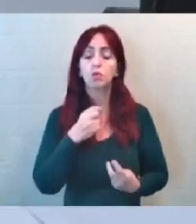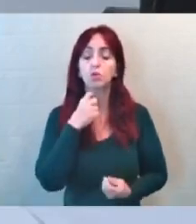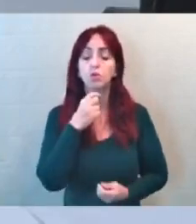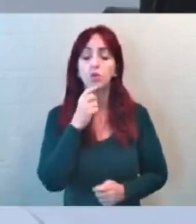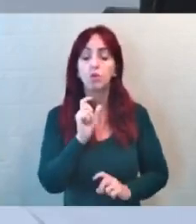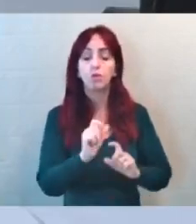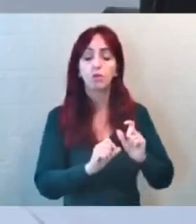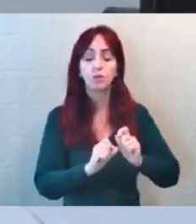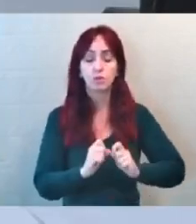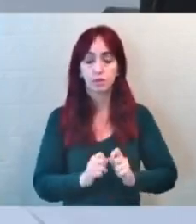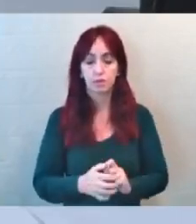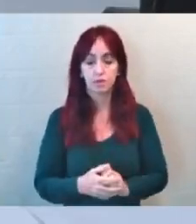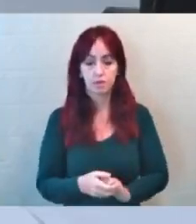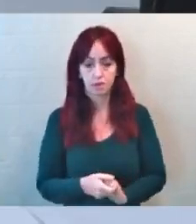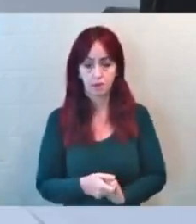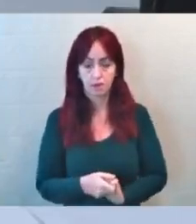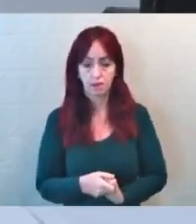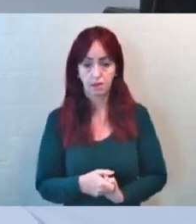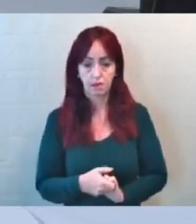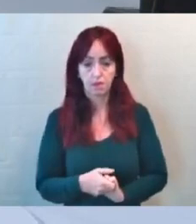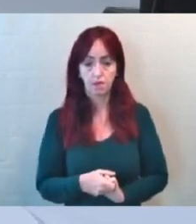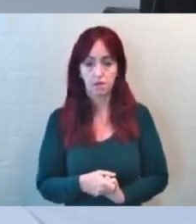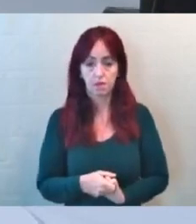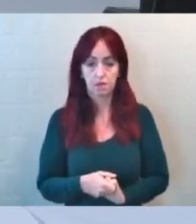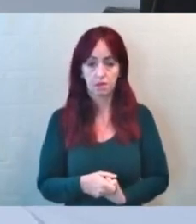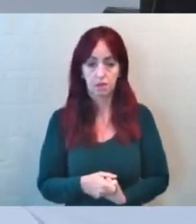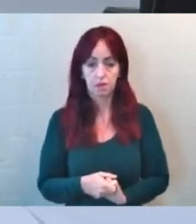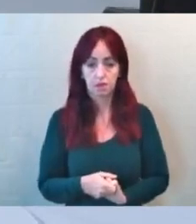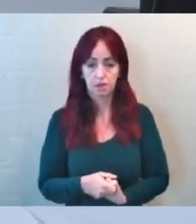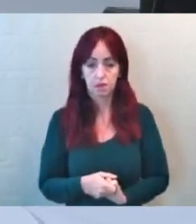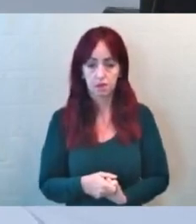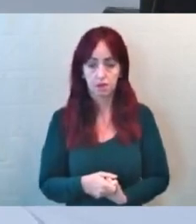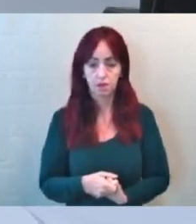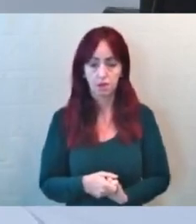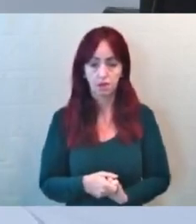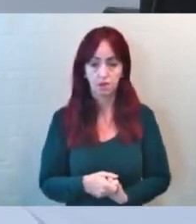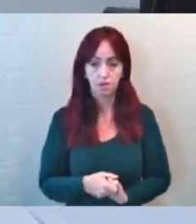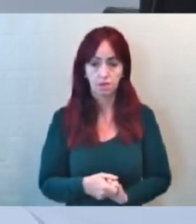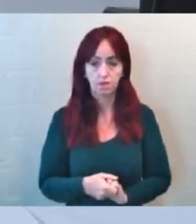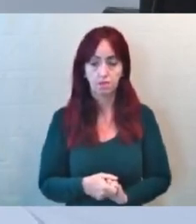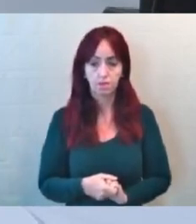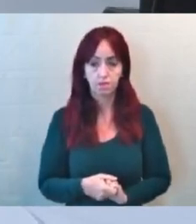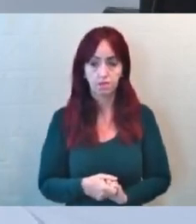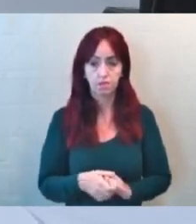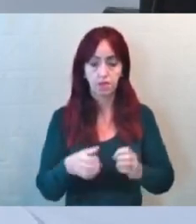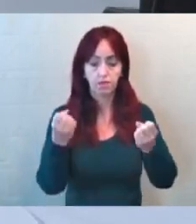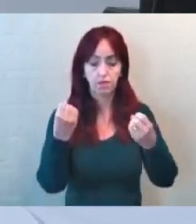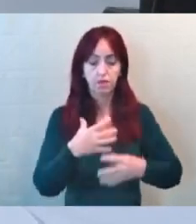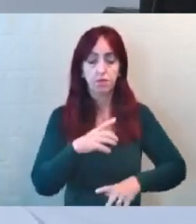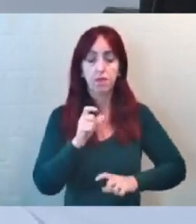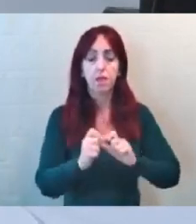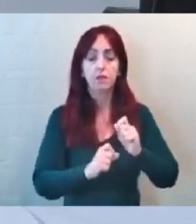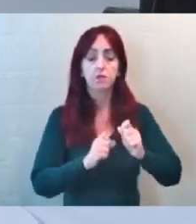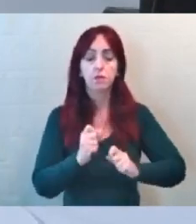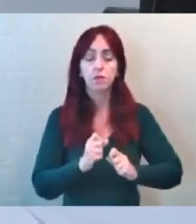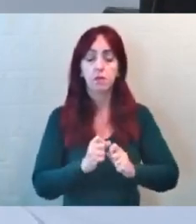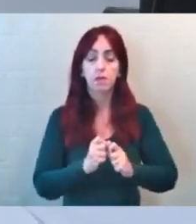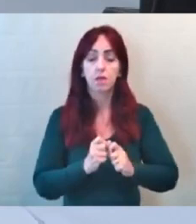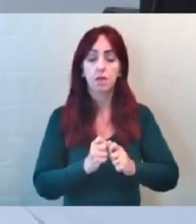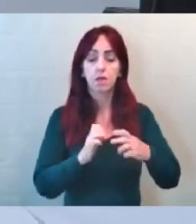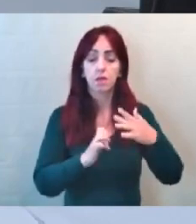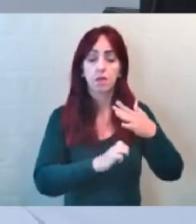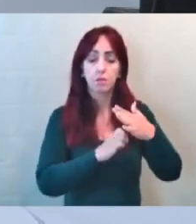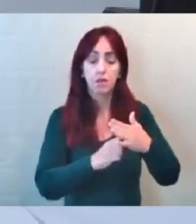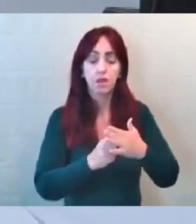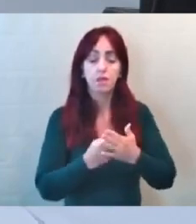porque eu também não vi a resposta a esse requerimento. Foi explicado que o Transfácio é um custo do sistema convencional, né?